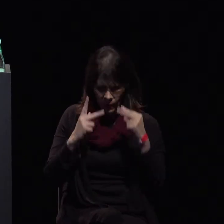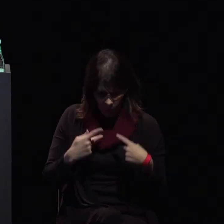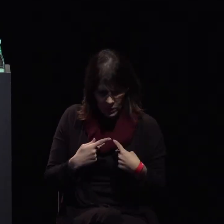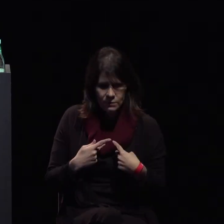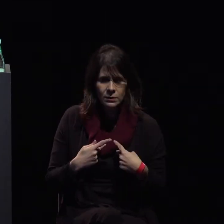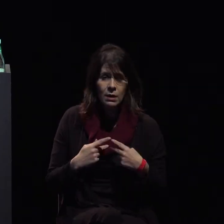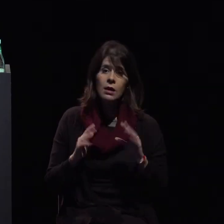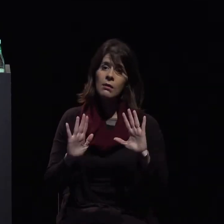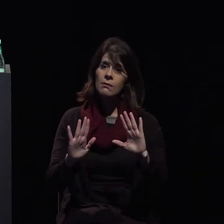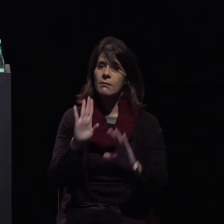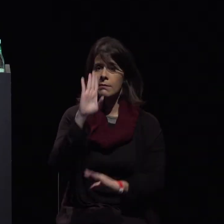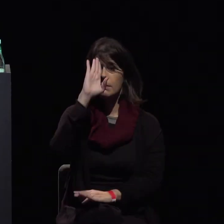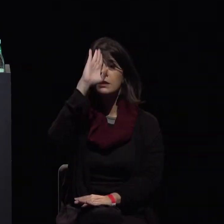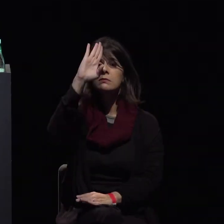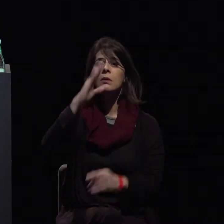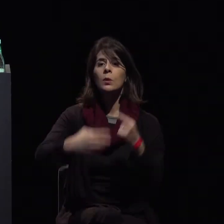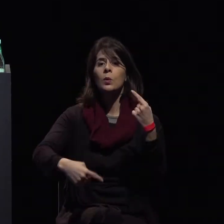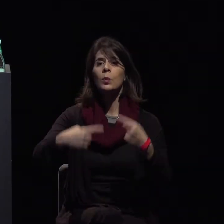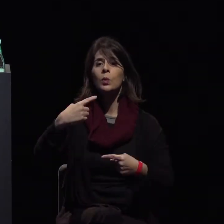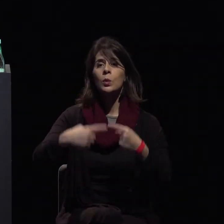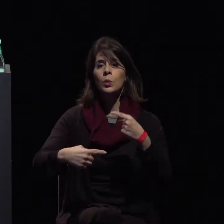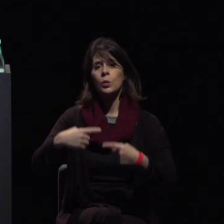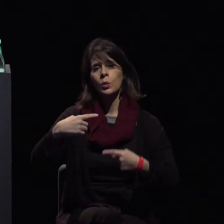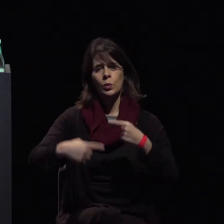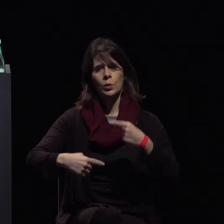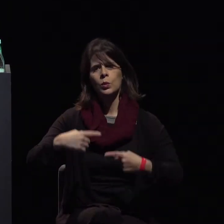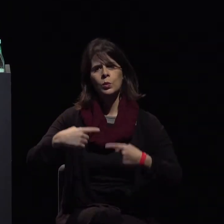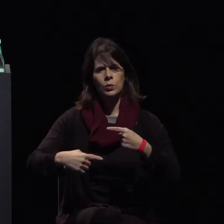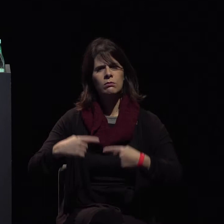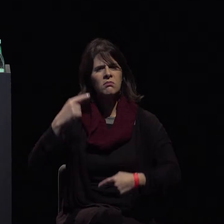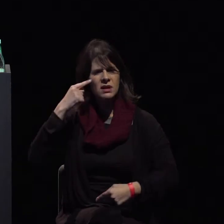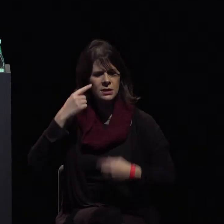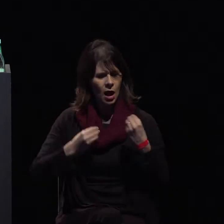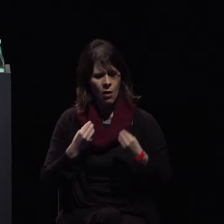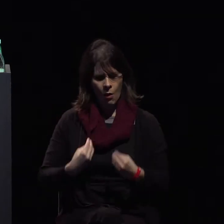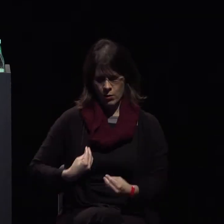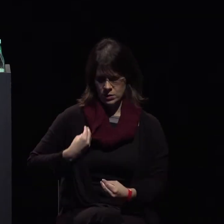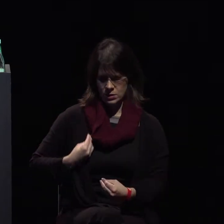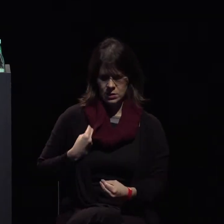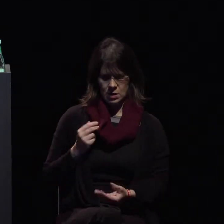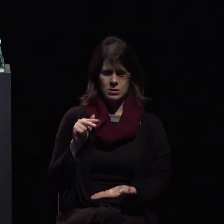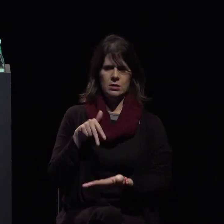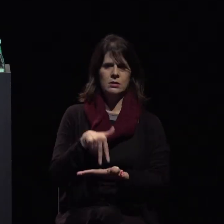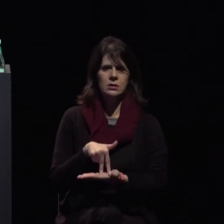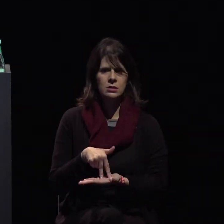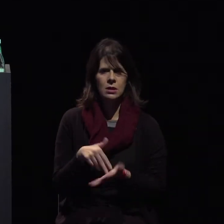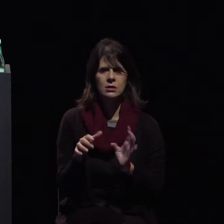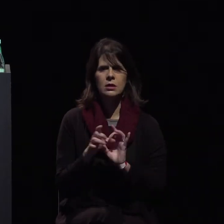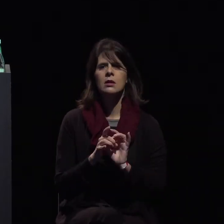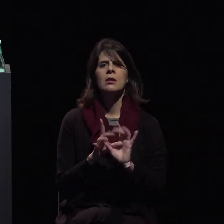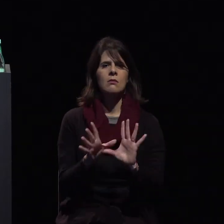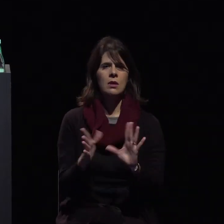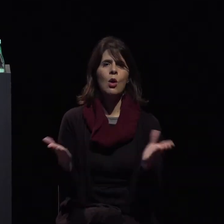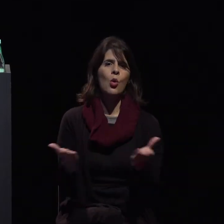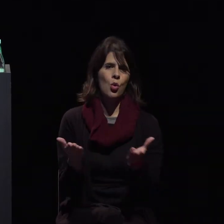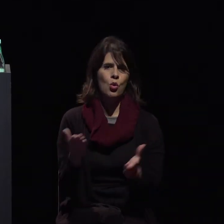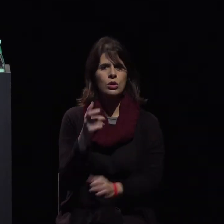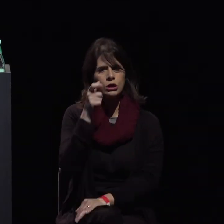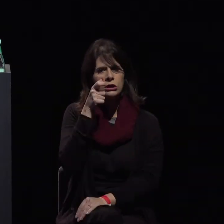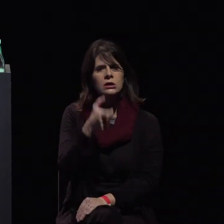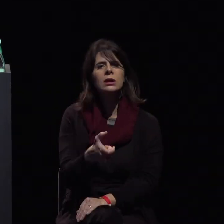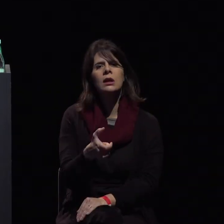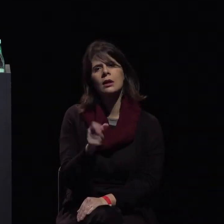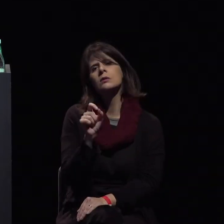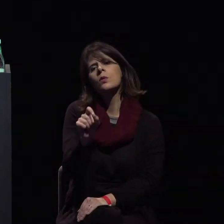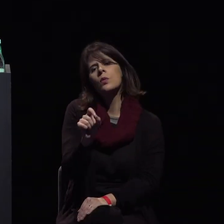política sobre as formas de existência, resistência e liberdade que nos interessa hoje